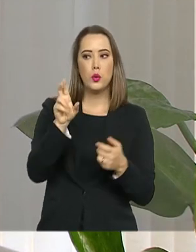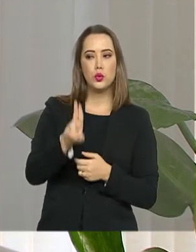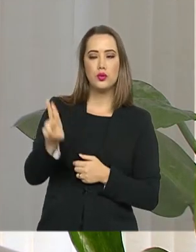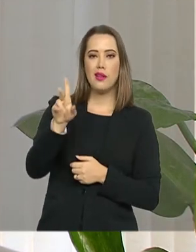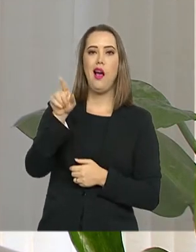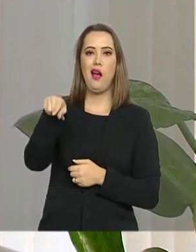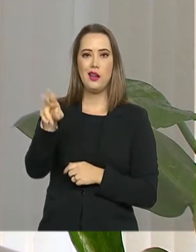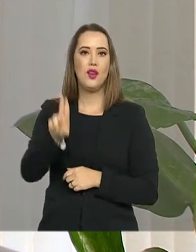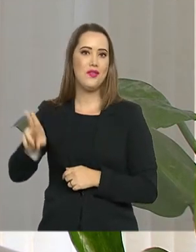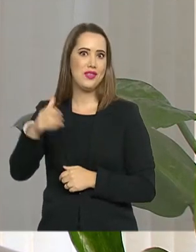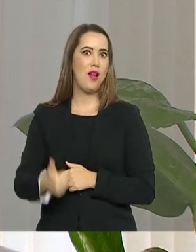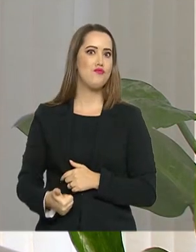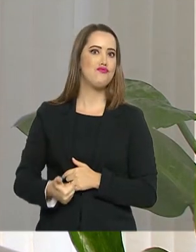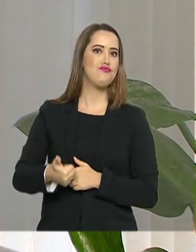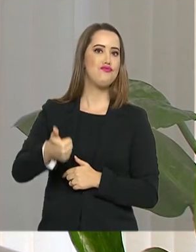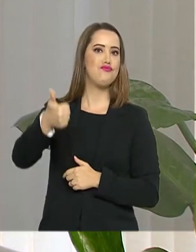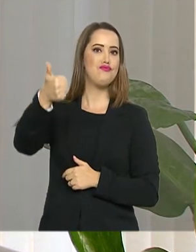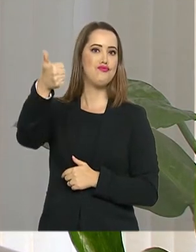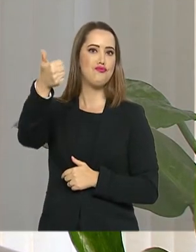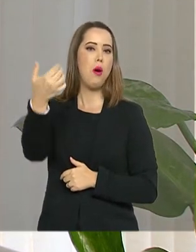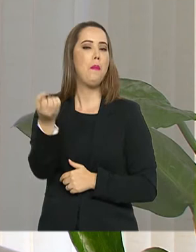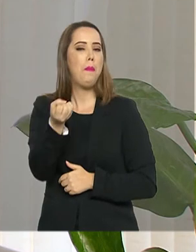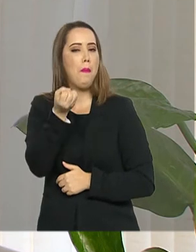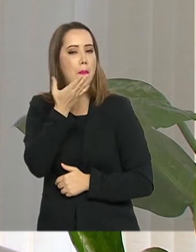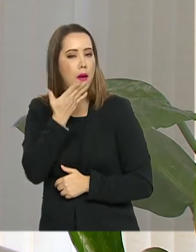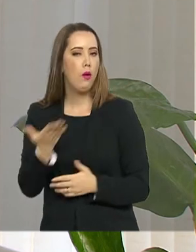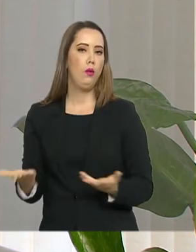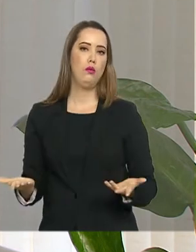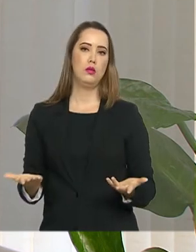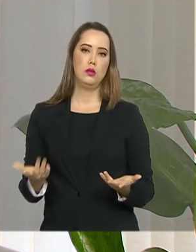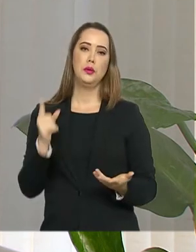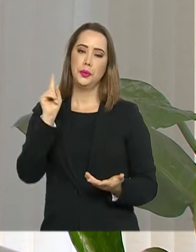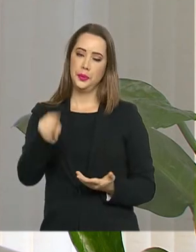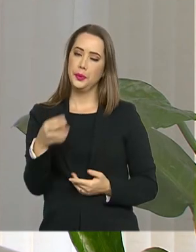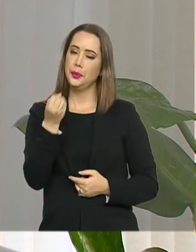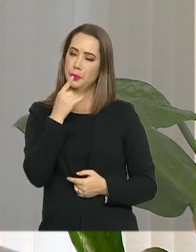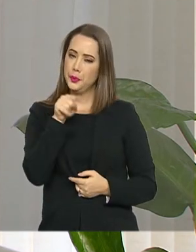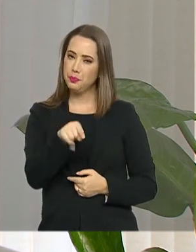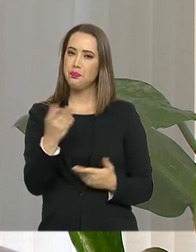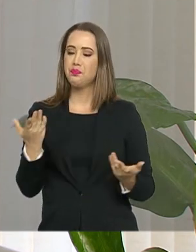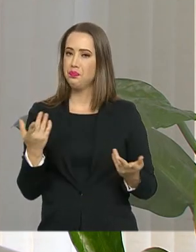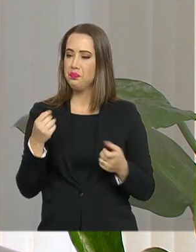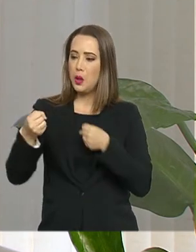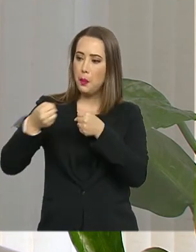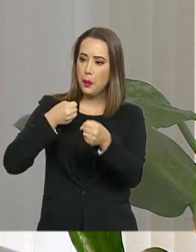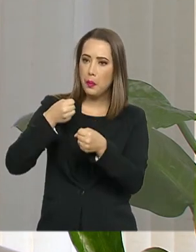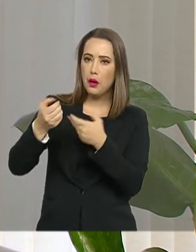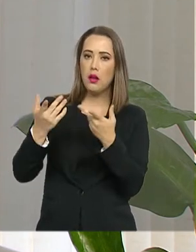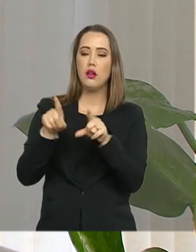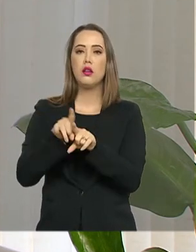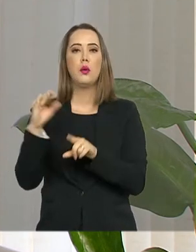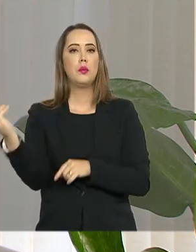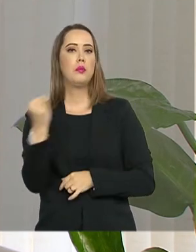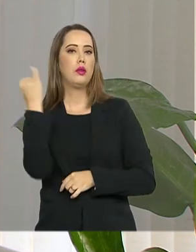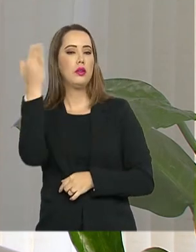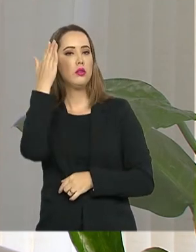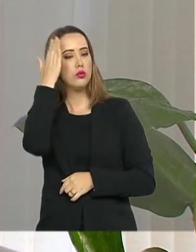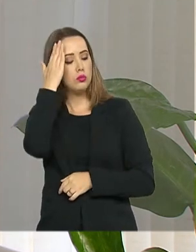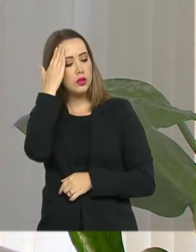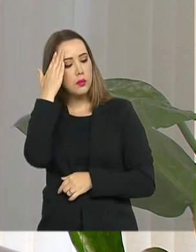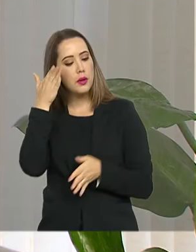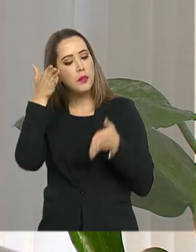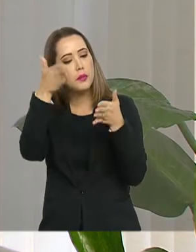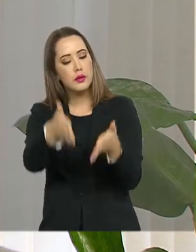utilizar isso como uma coisa favorável a ele. Então, por isso que é importante ele participar com consciência,